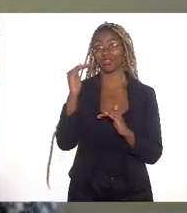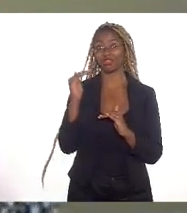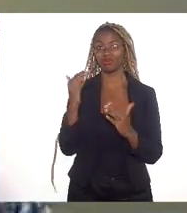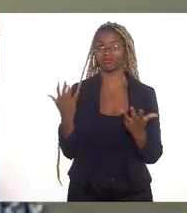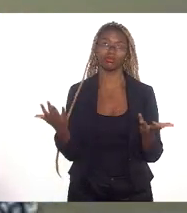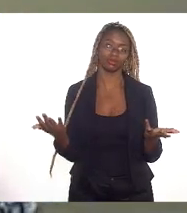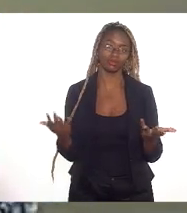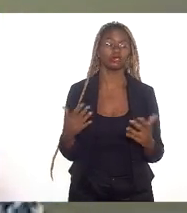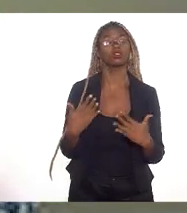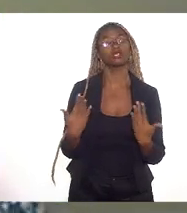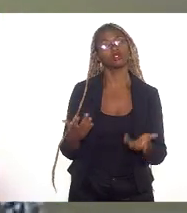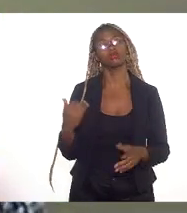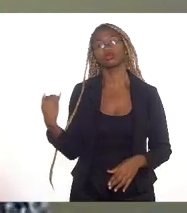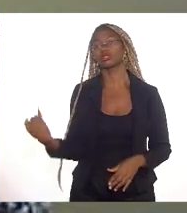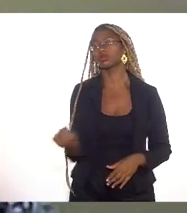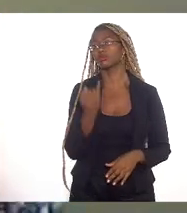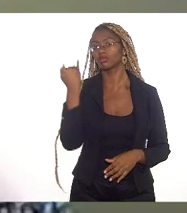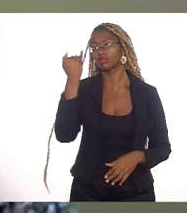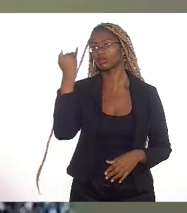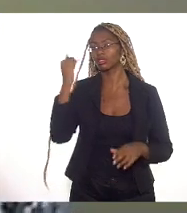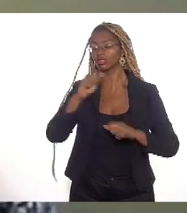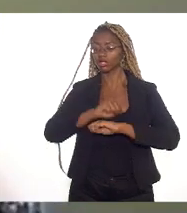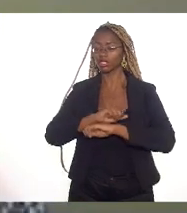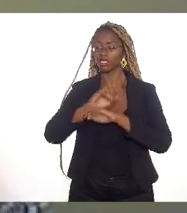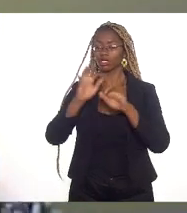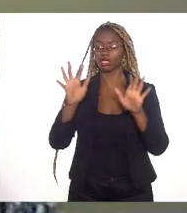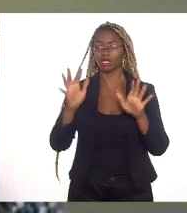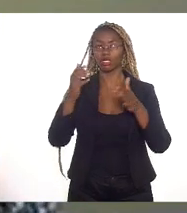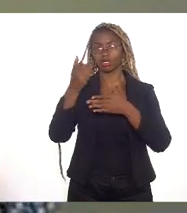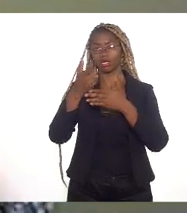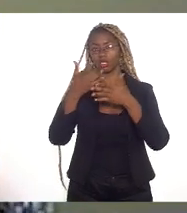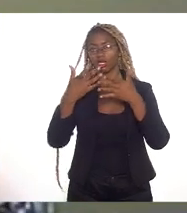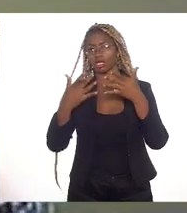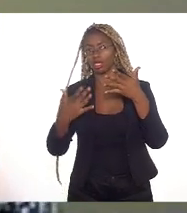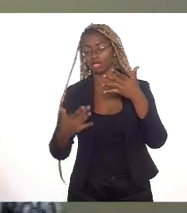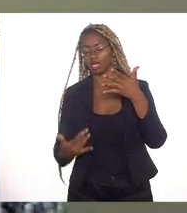fundamental que a transparência no detalhamento